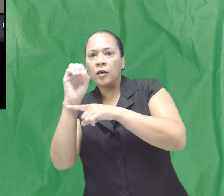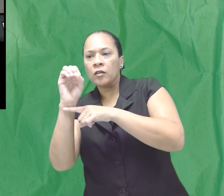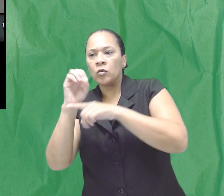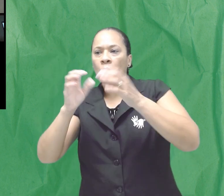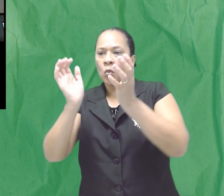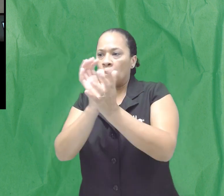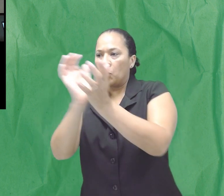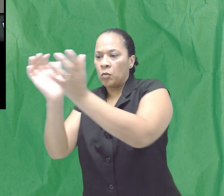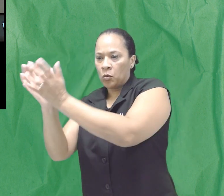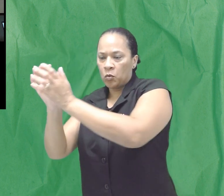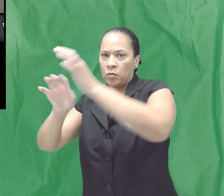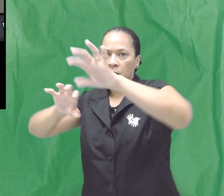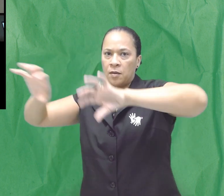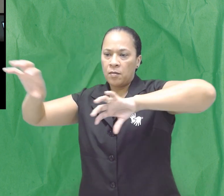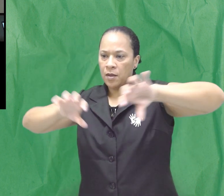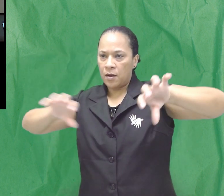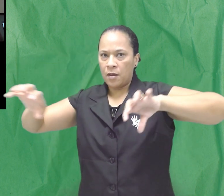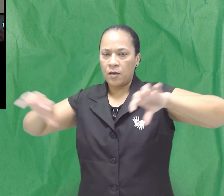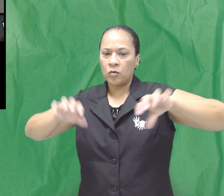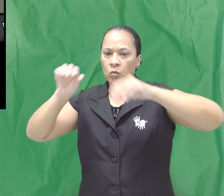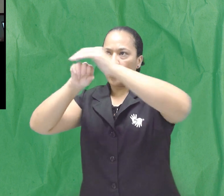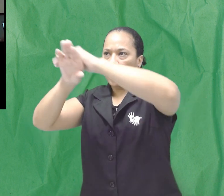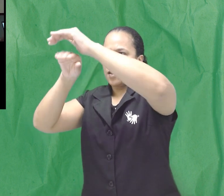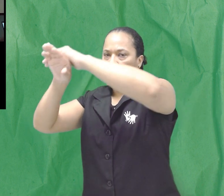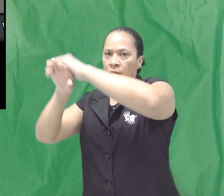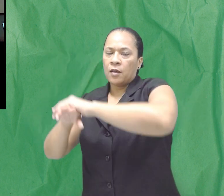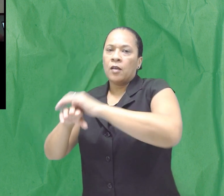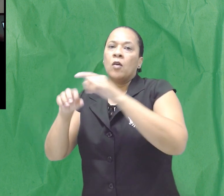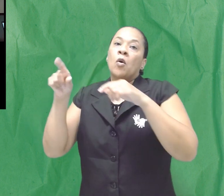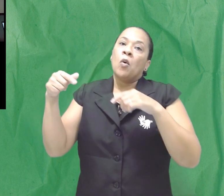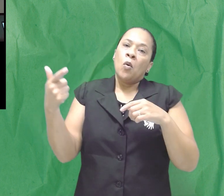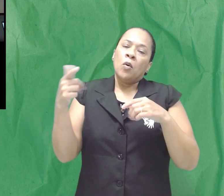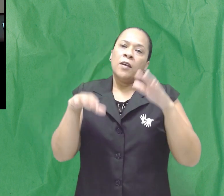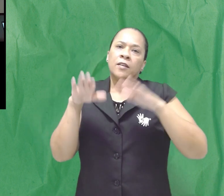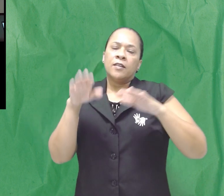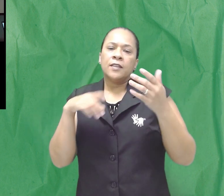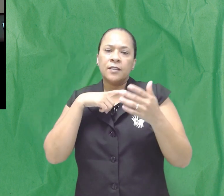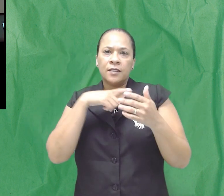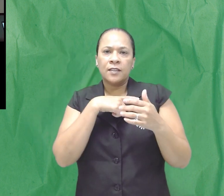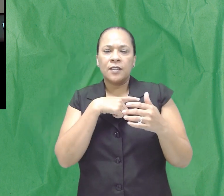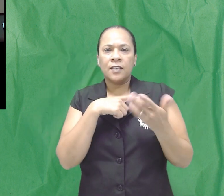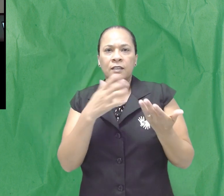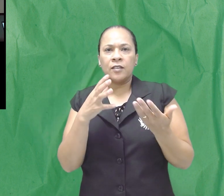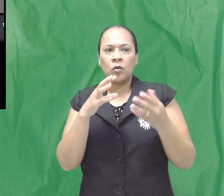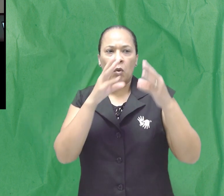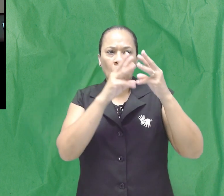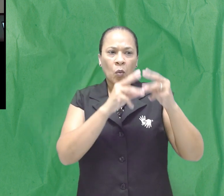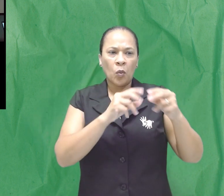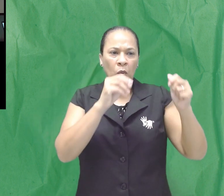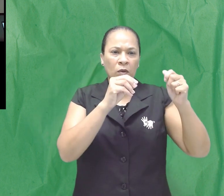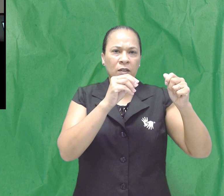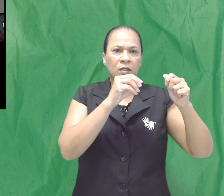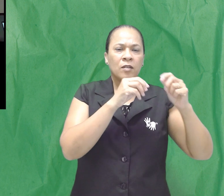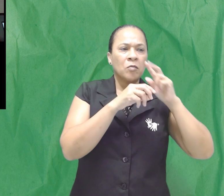ficar separados em armários para inflamáveis. Agentes oxidantes não devem ser colocados juntos